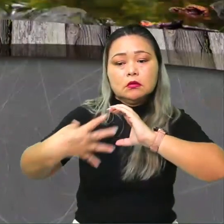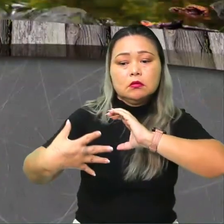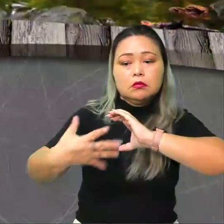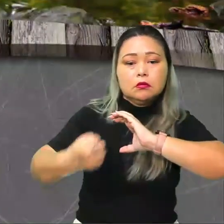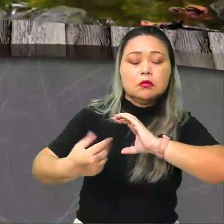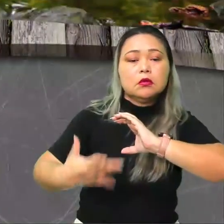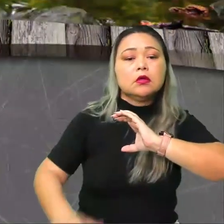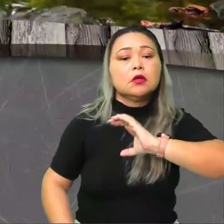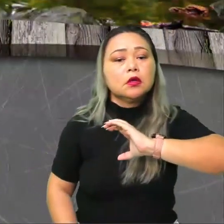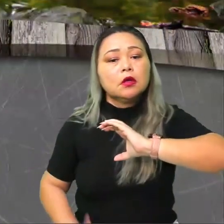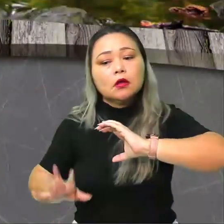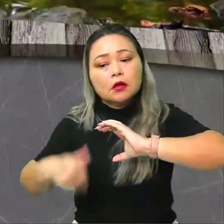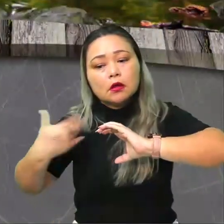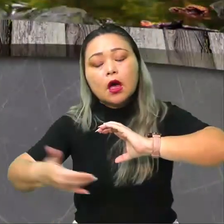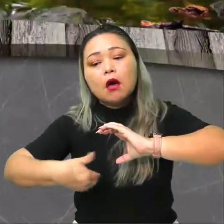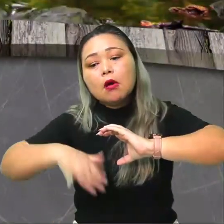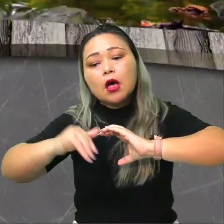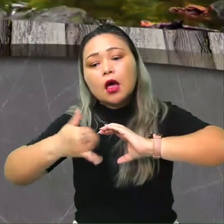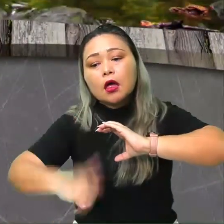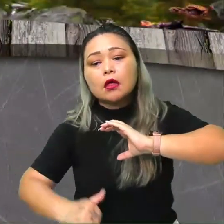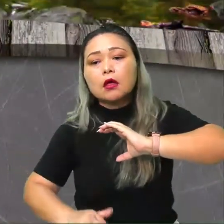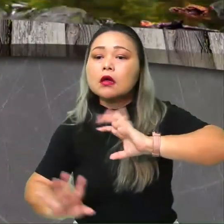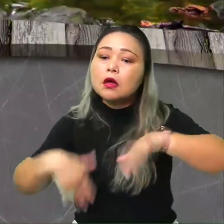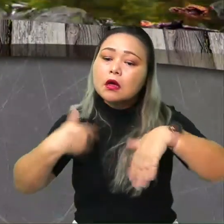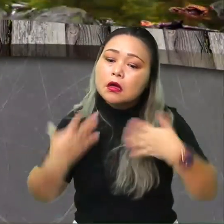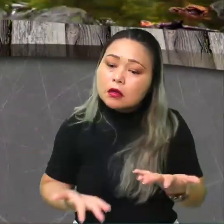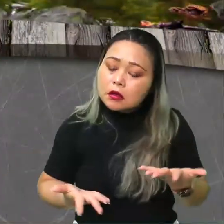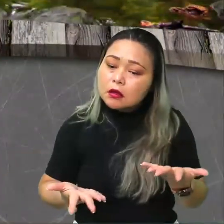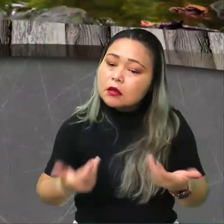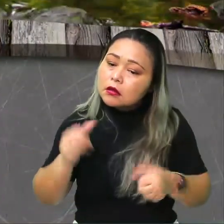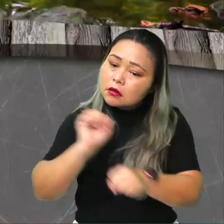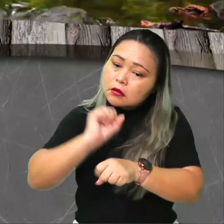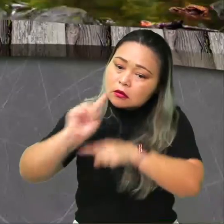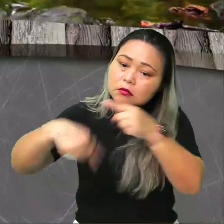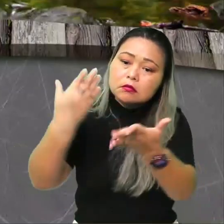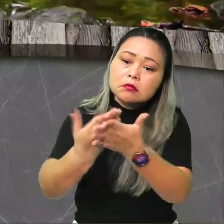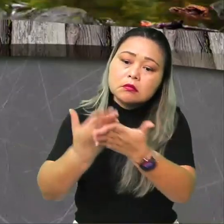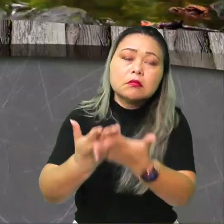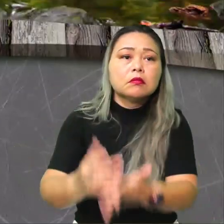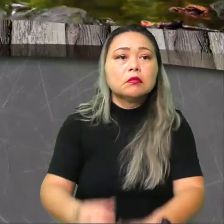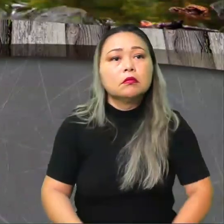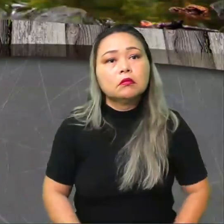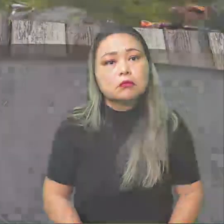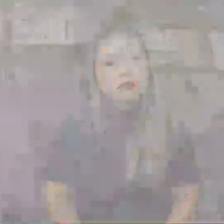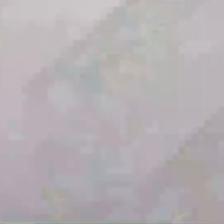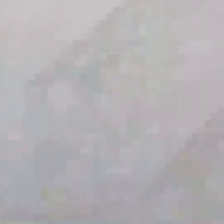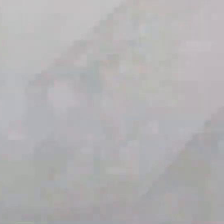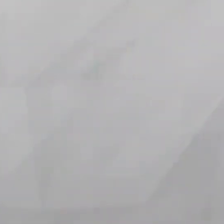respiração celular, que gera maior energia. É isso aí, galera. Eu te aguardo na nossa próxima aula.